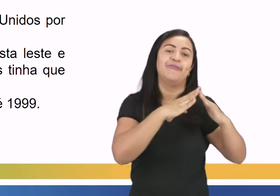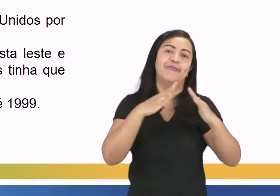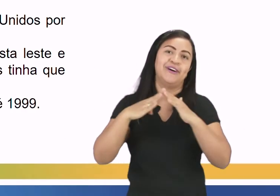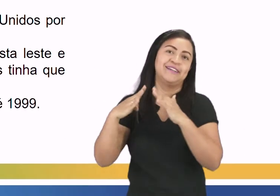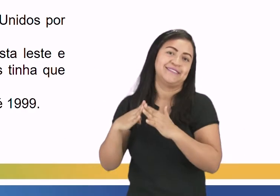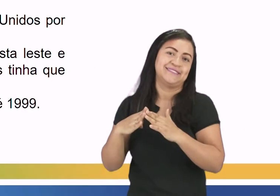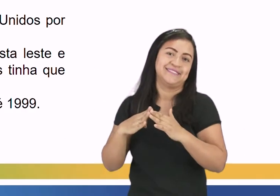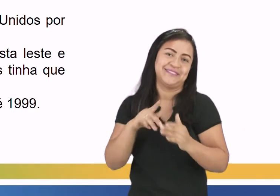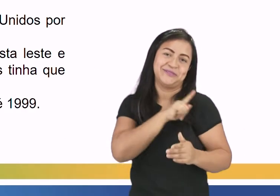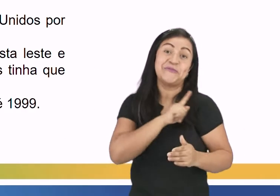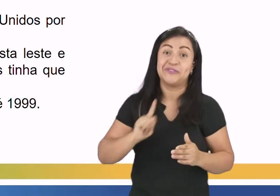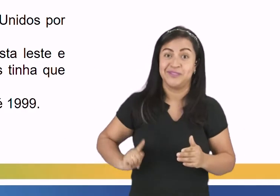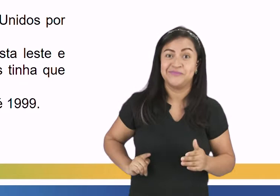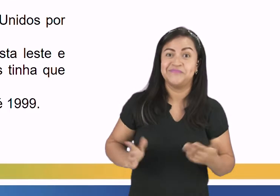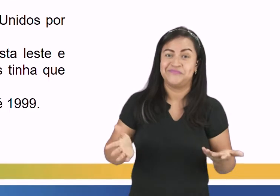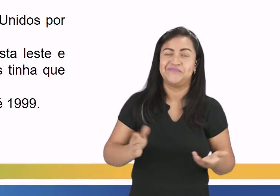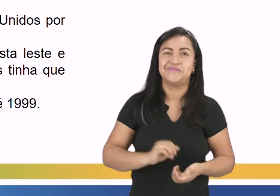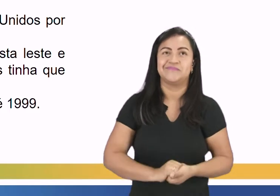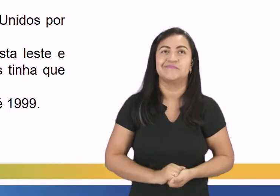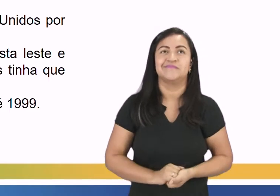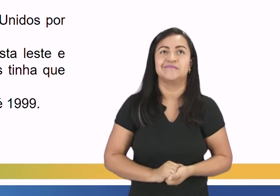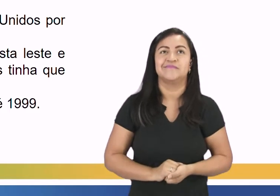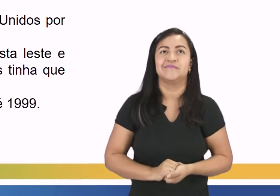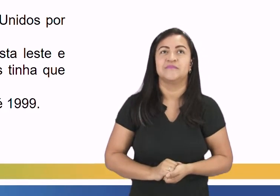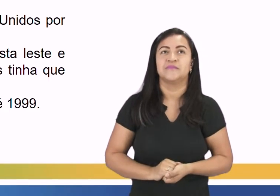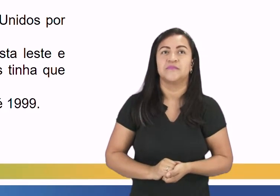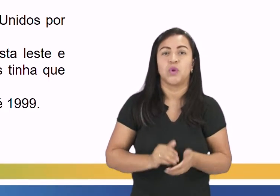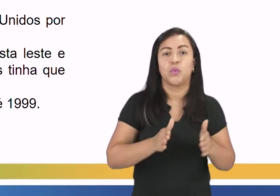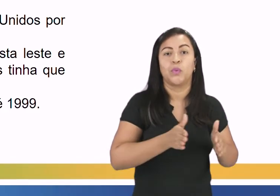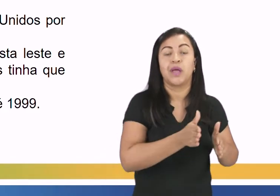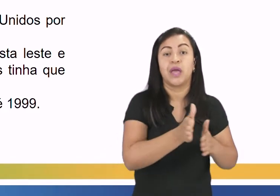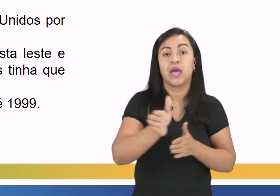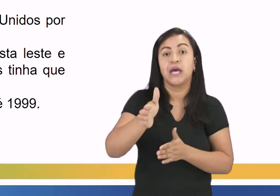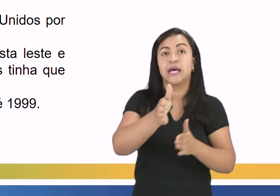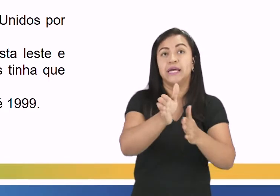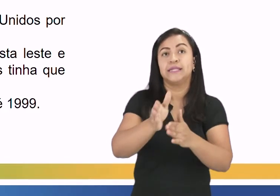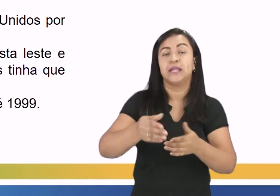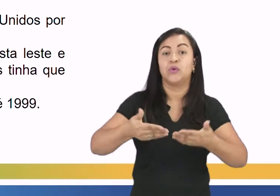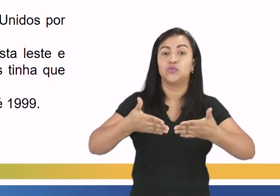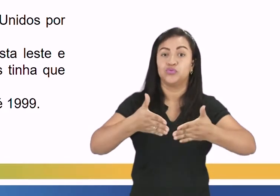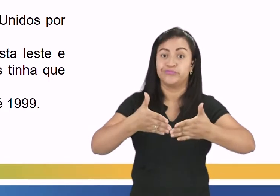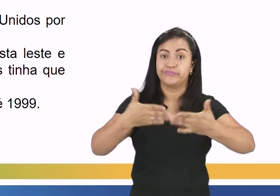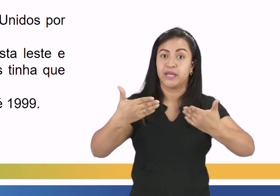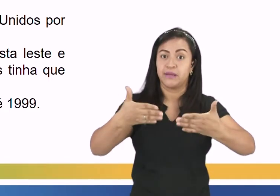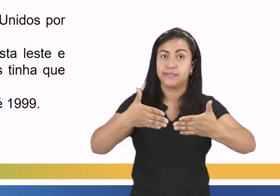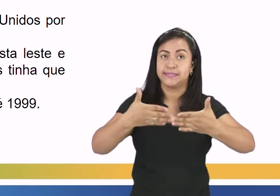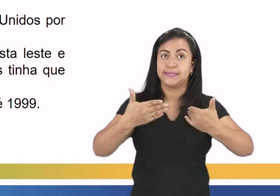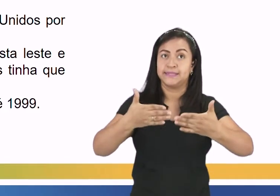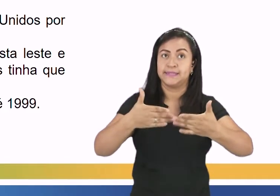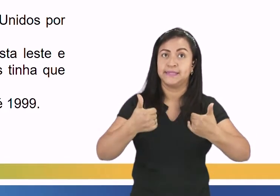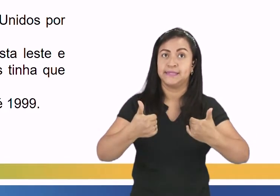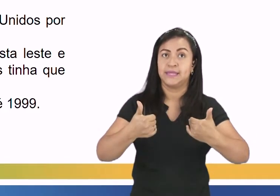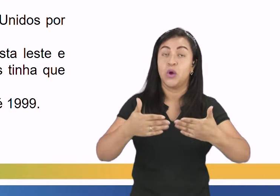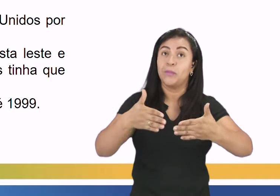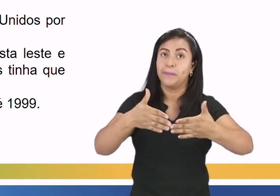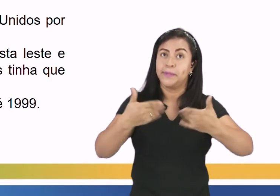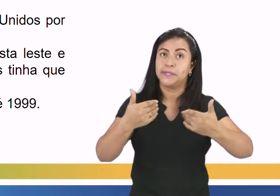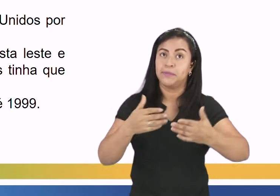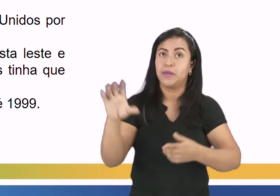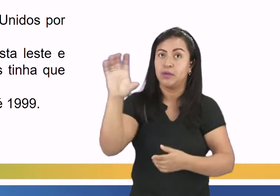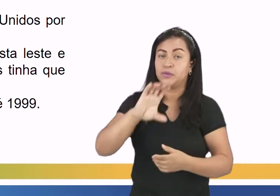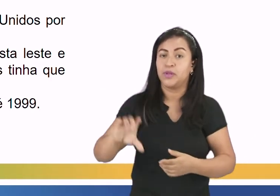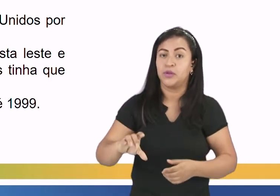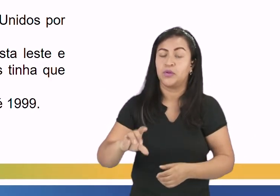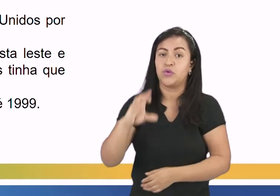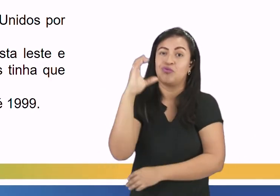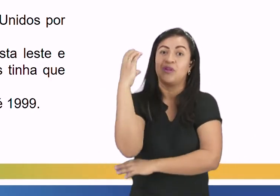Canal do Panamá. O Panamá era território colombiano. Contudo, os Estados